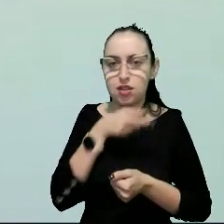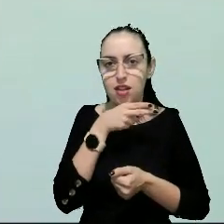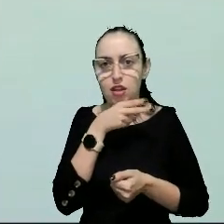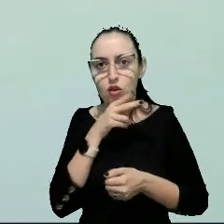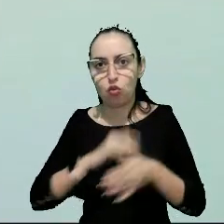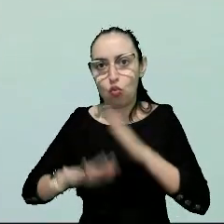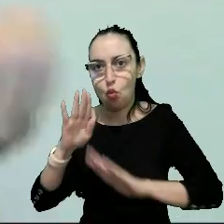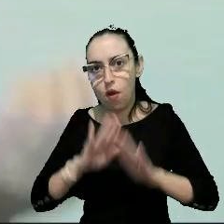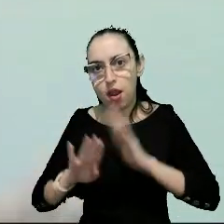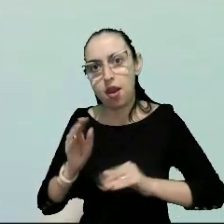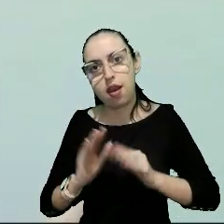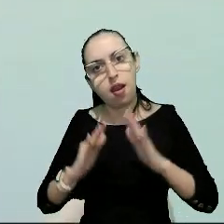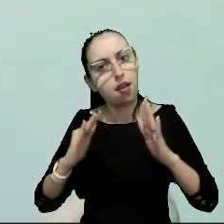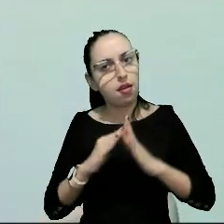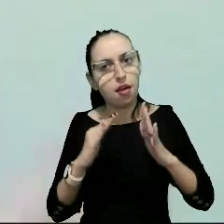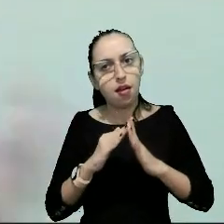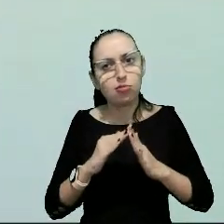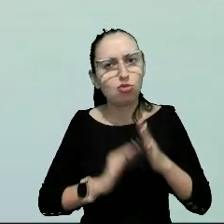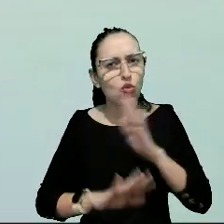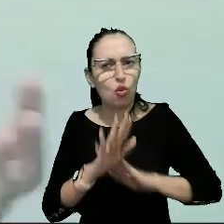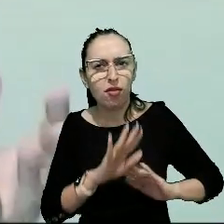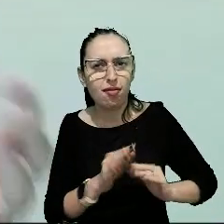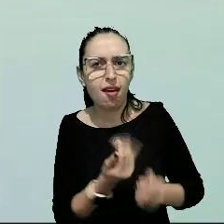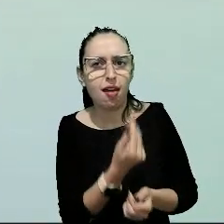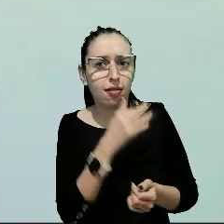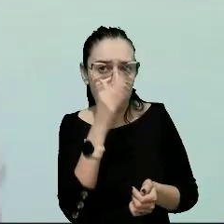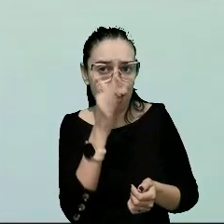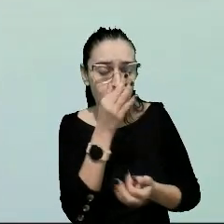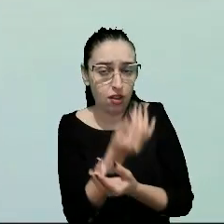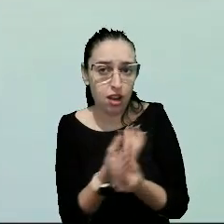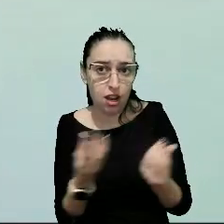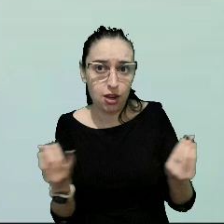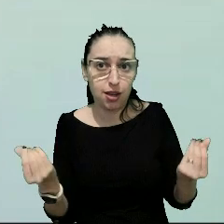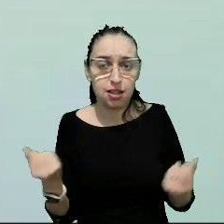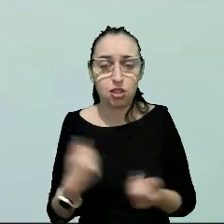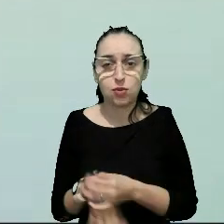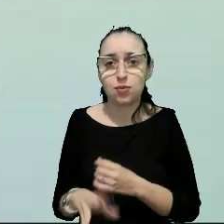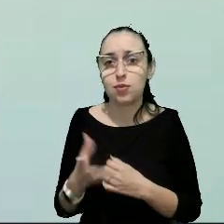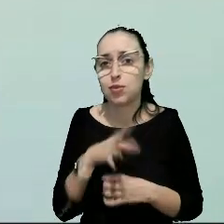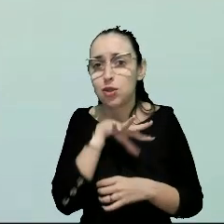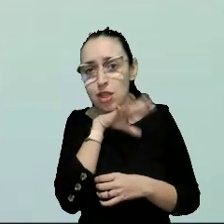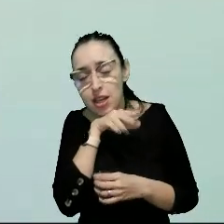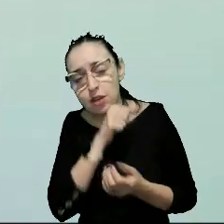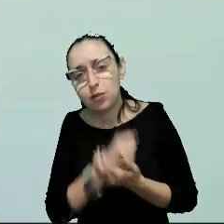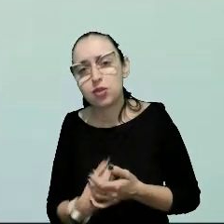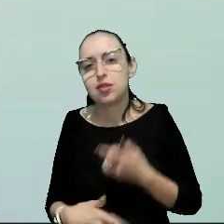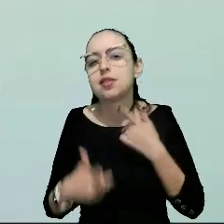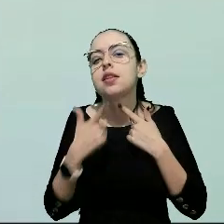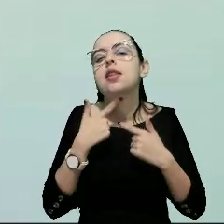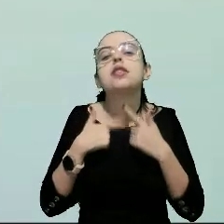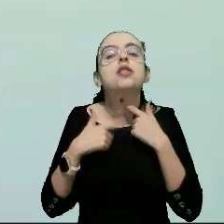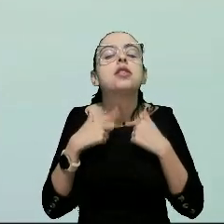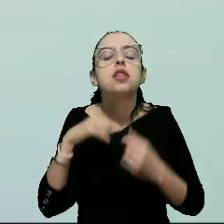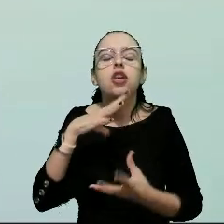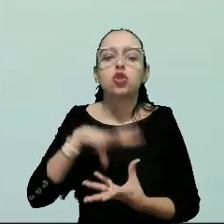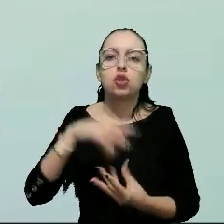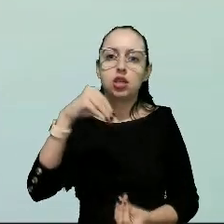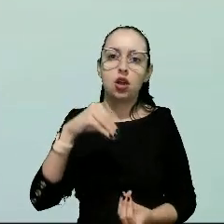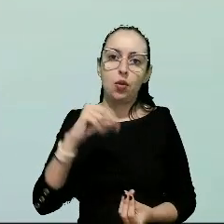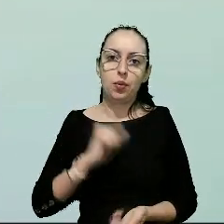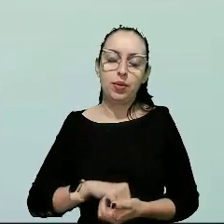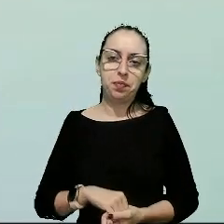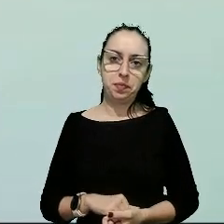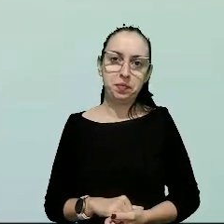é cuidar da minha casa, é cuidar do jardim, é cuidar dos meus bichos. Eu tenho tesão na alma.